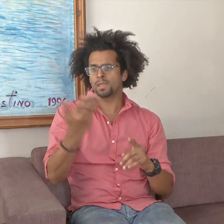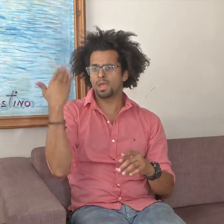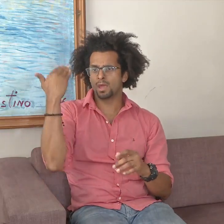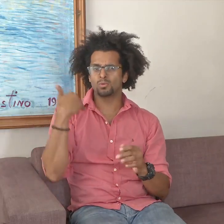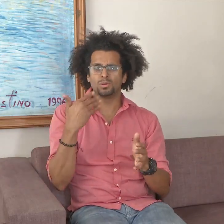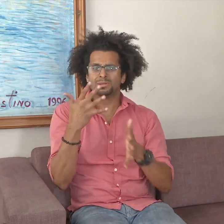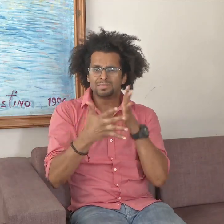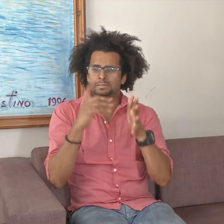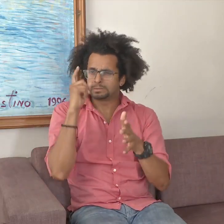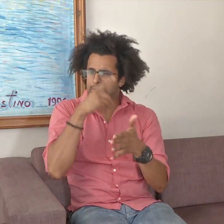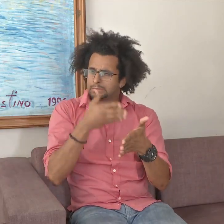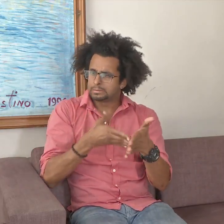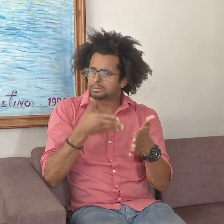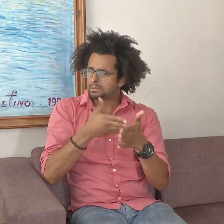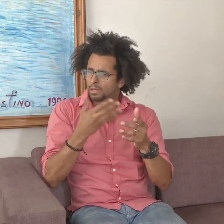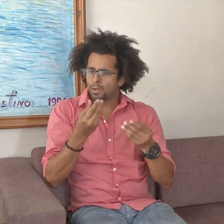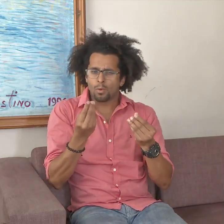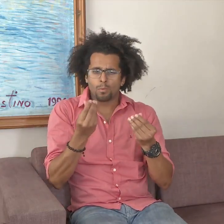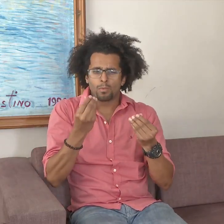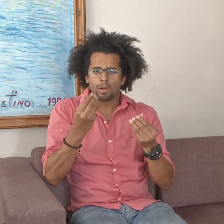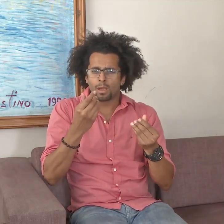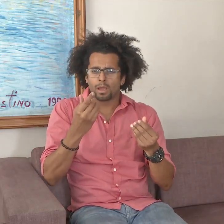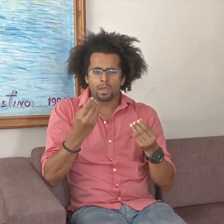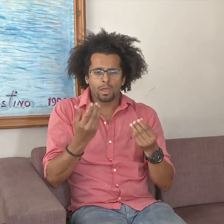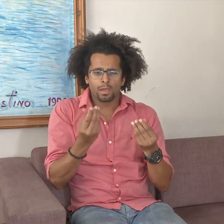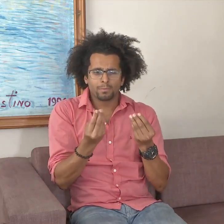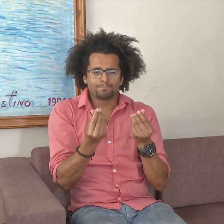Então, a Libras antes tinha muitas